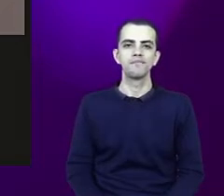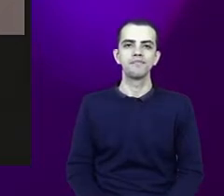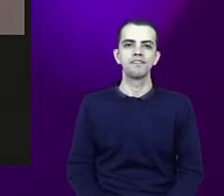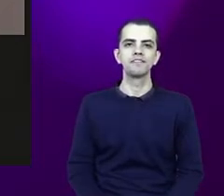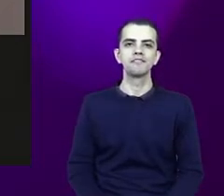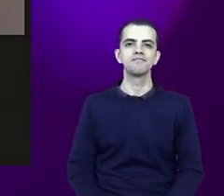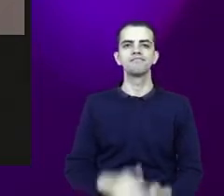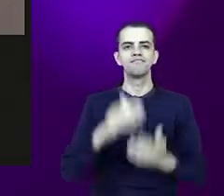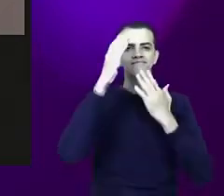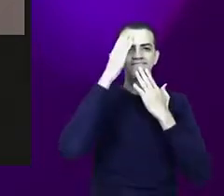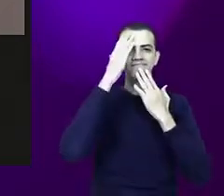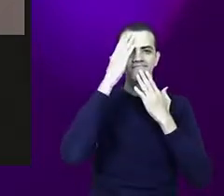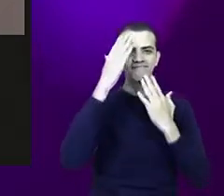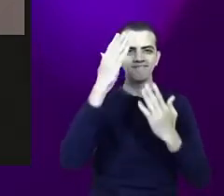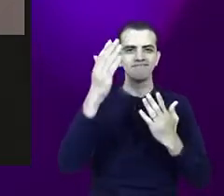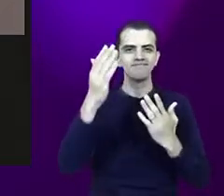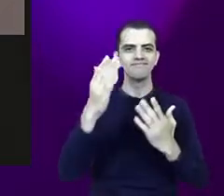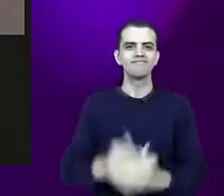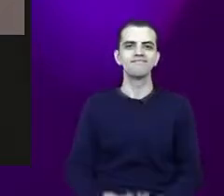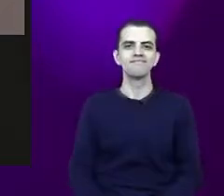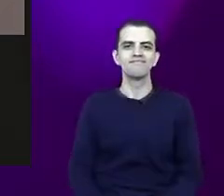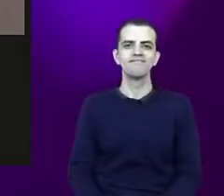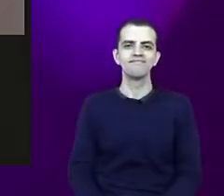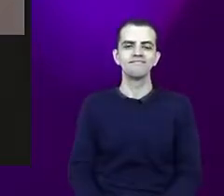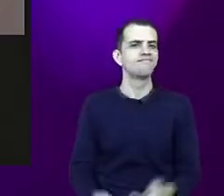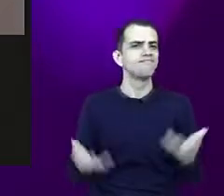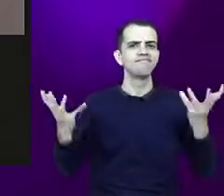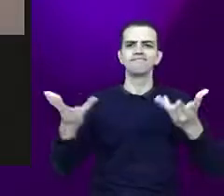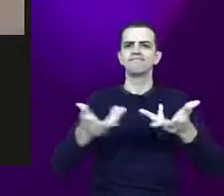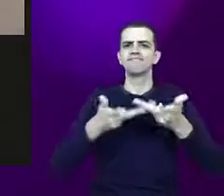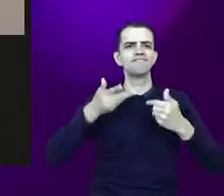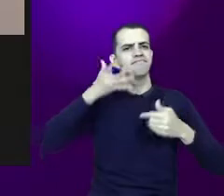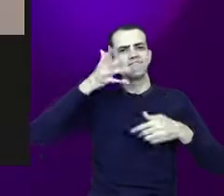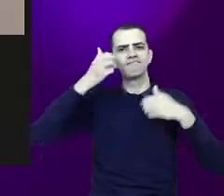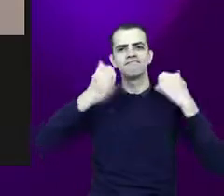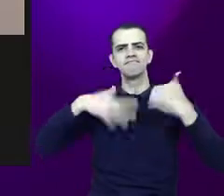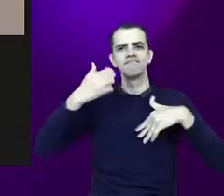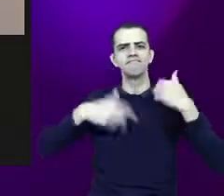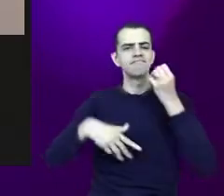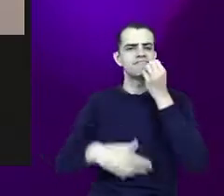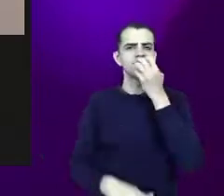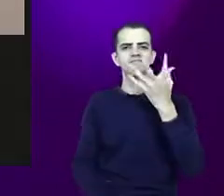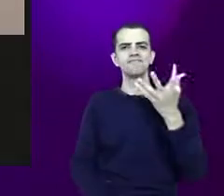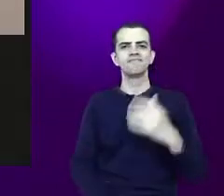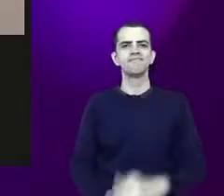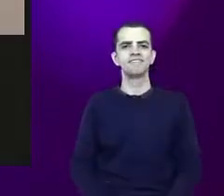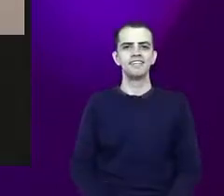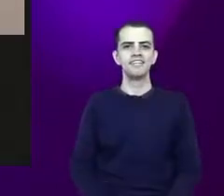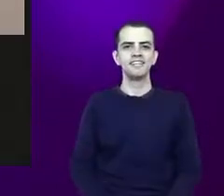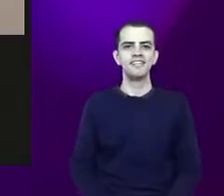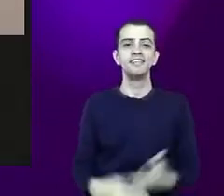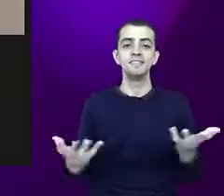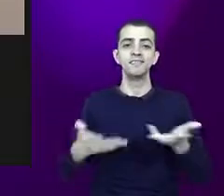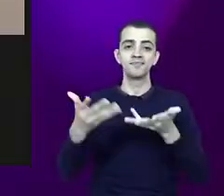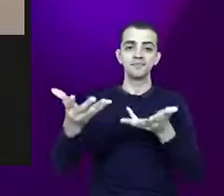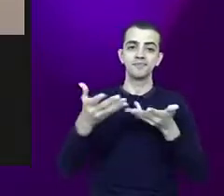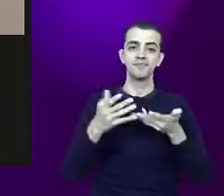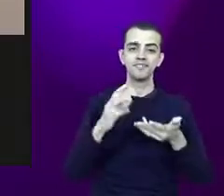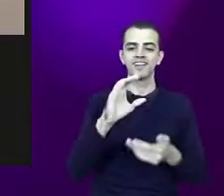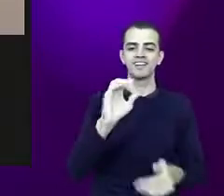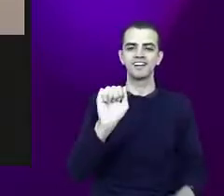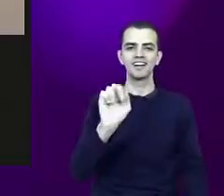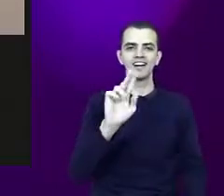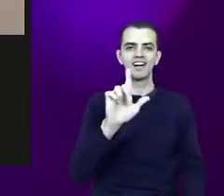Obrigado, doutor Lucas. Excelente apresentação. Eu quero convidar agora o doutor Carlos César